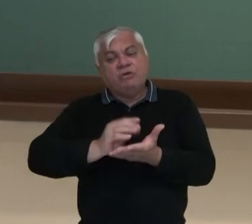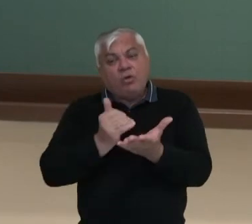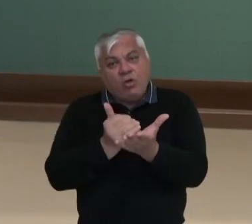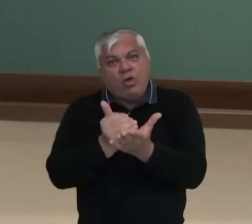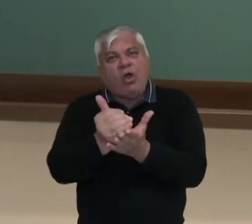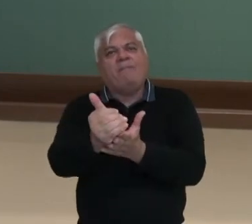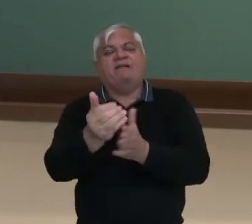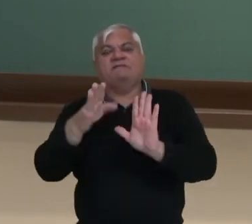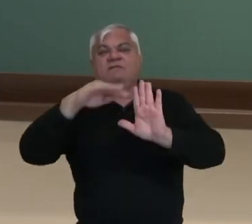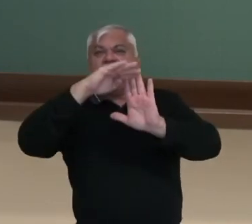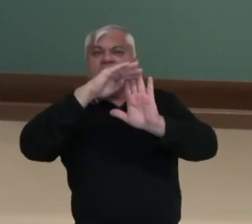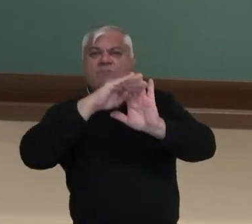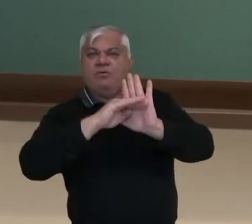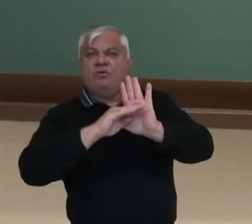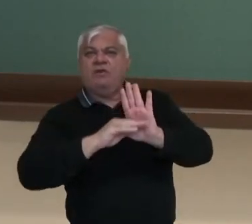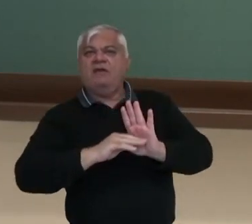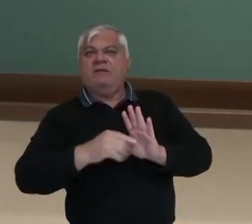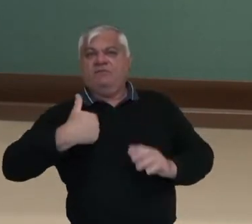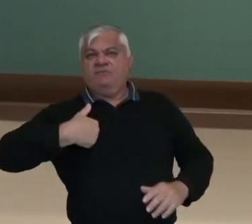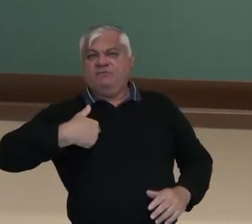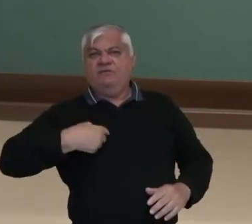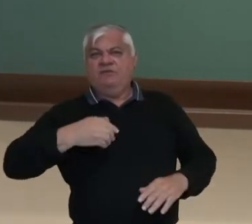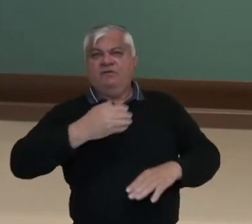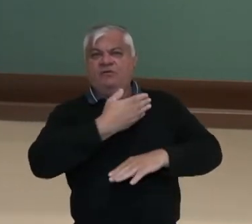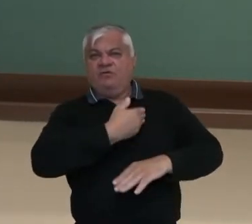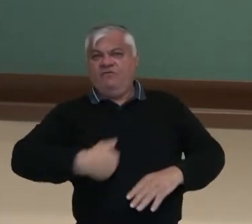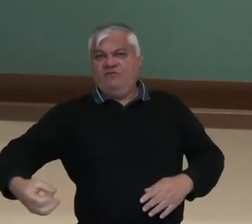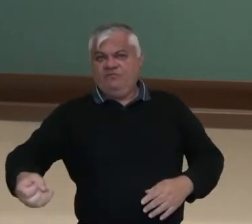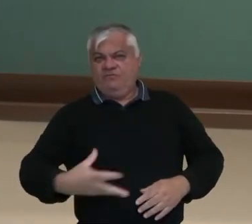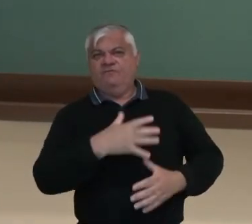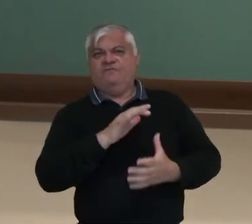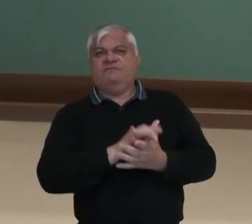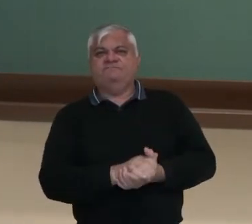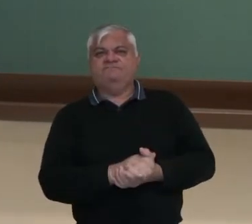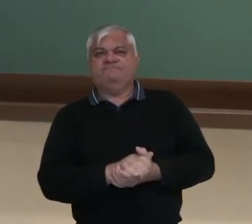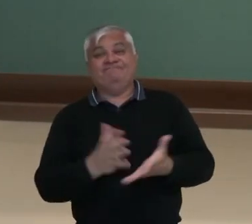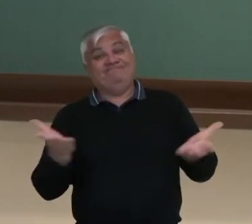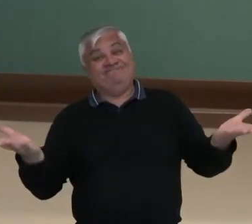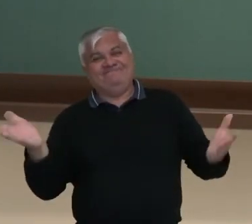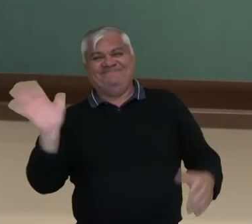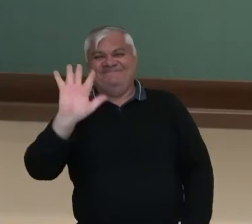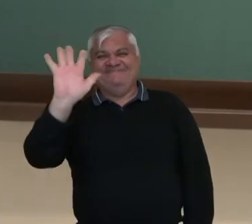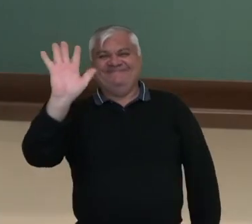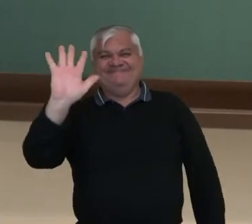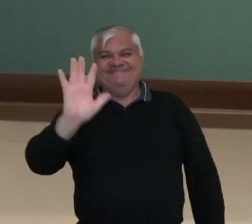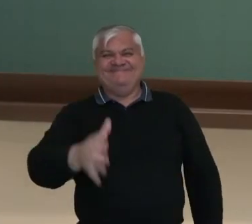desse programa, desse governo do Estado Novo. Até!